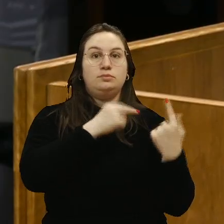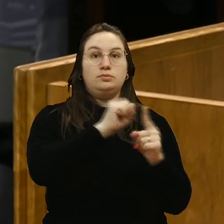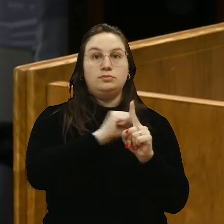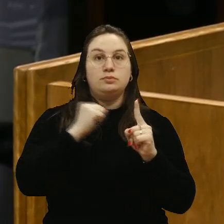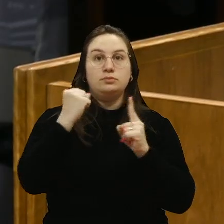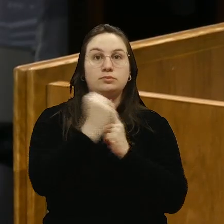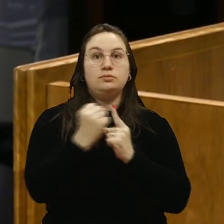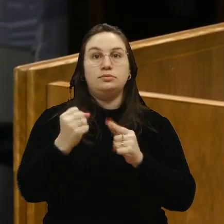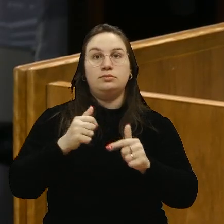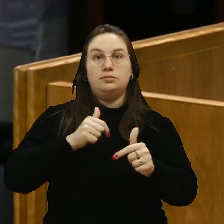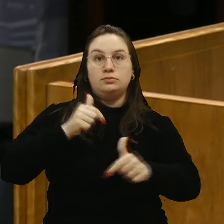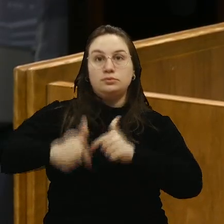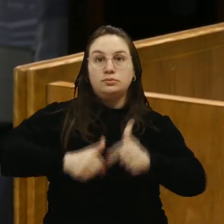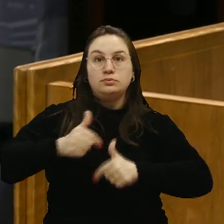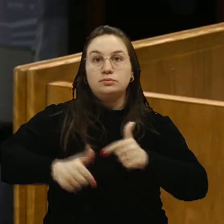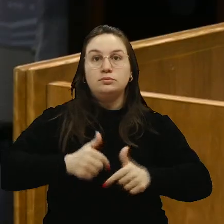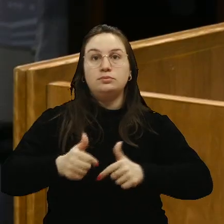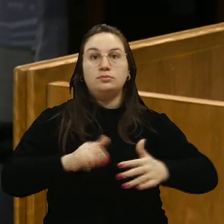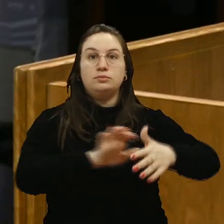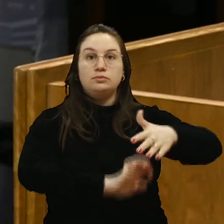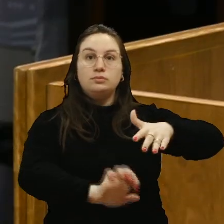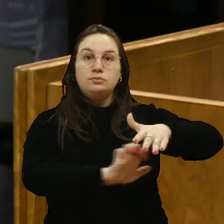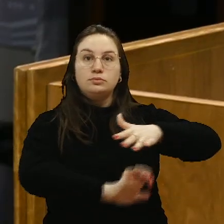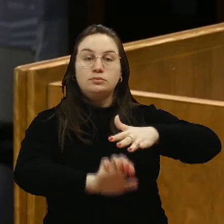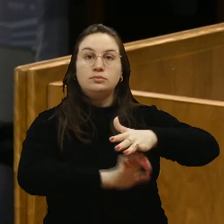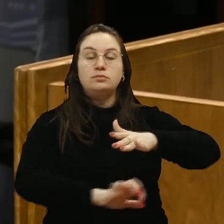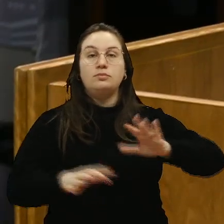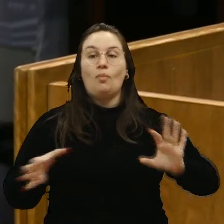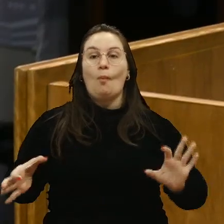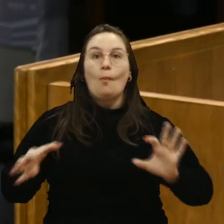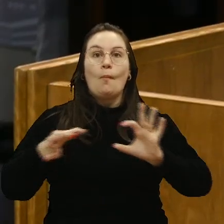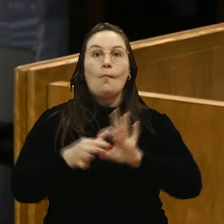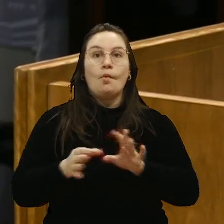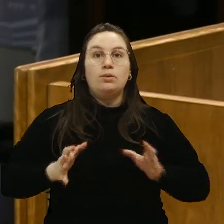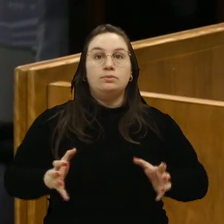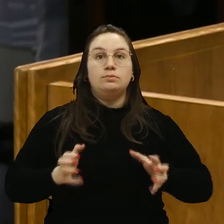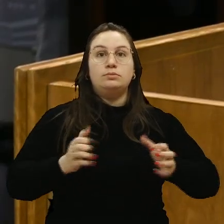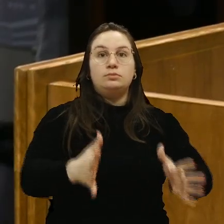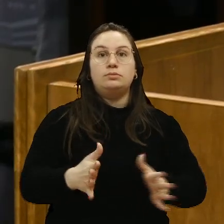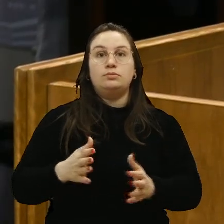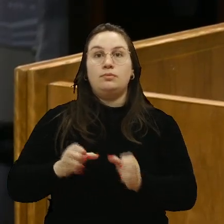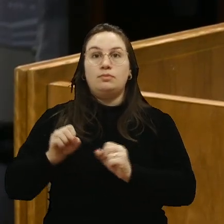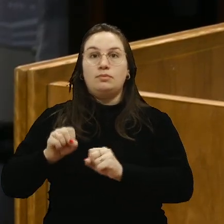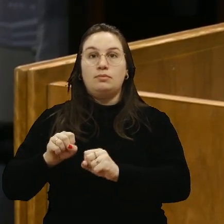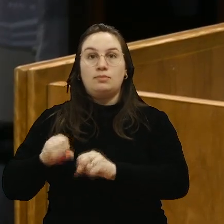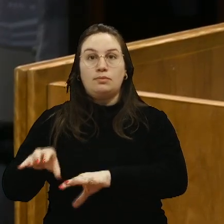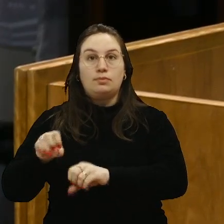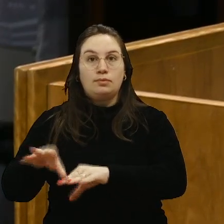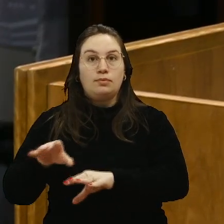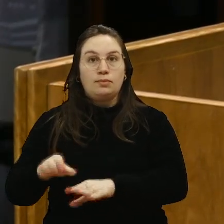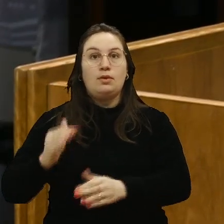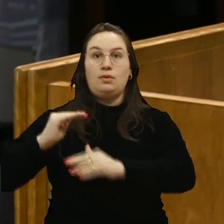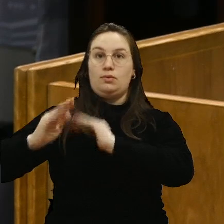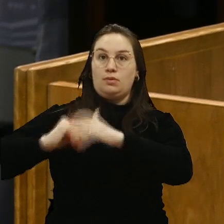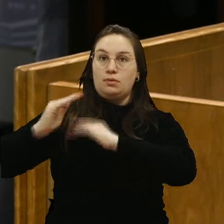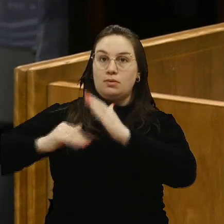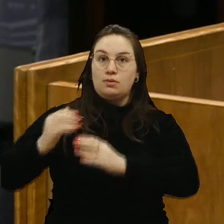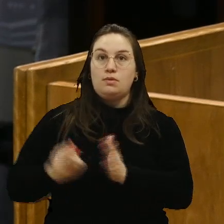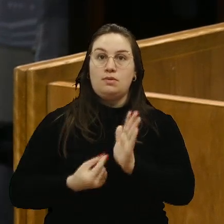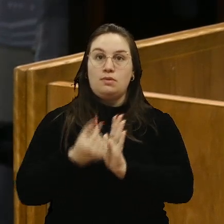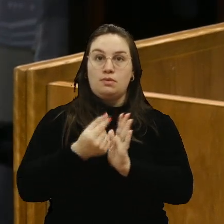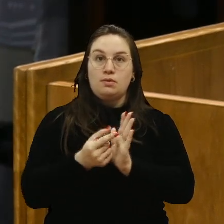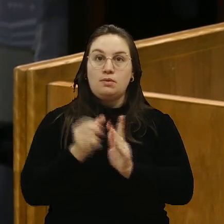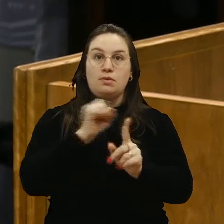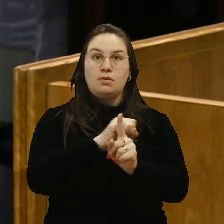das empresas e consolidar ações educativas voltadas ao desenvolvimento econômico